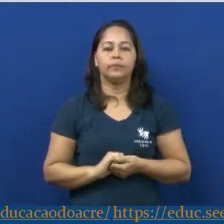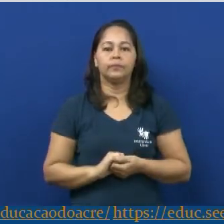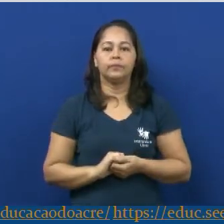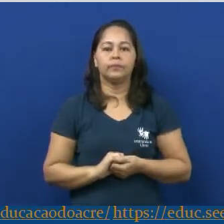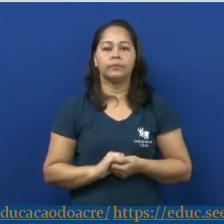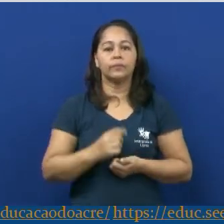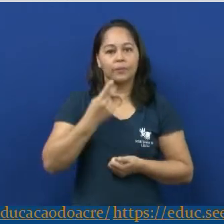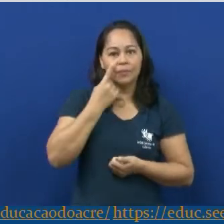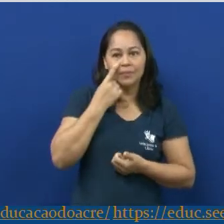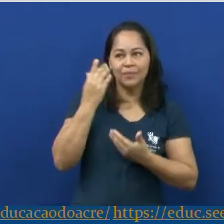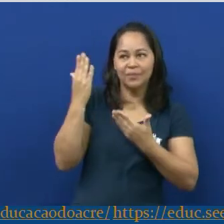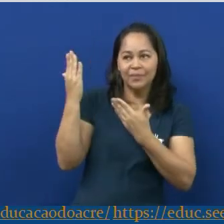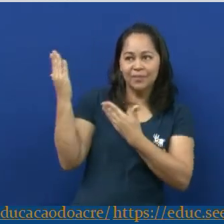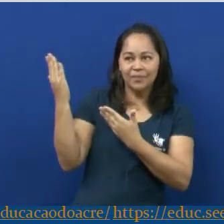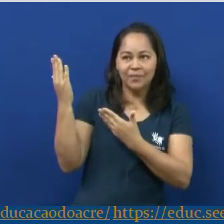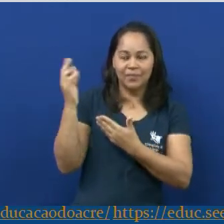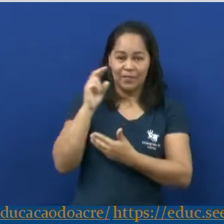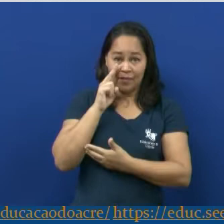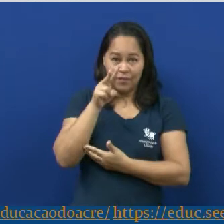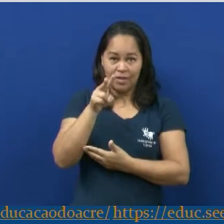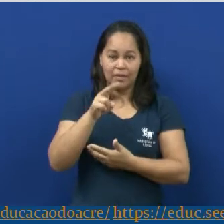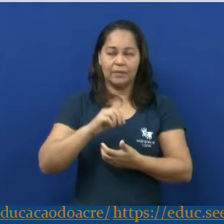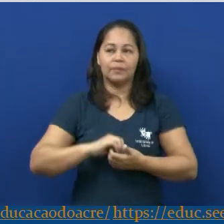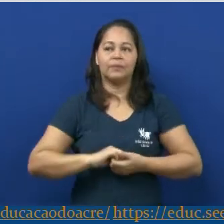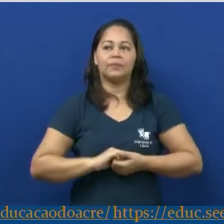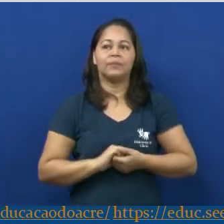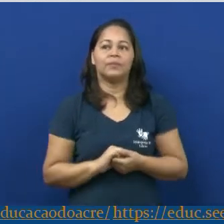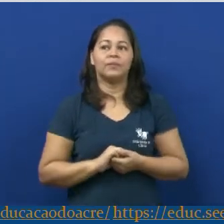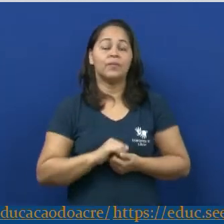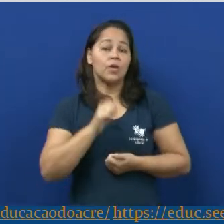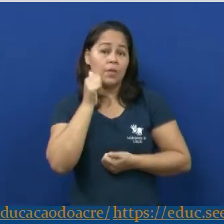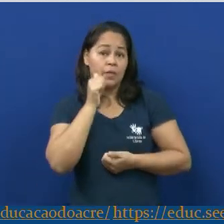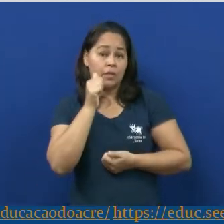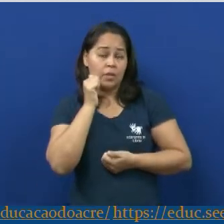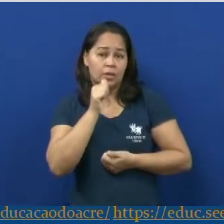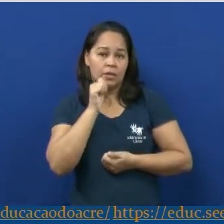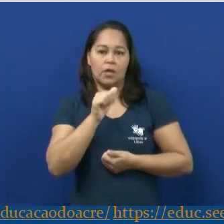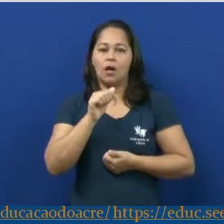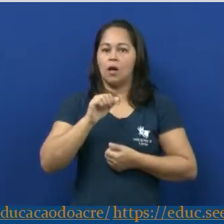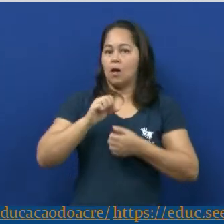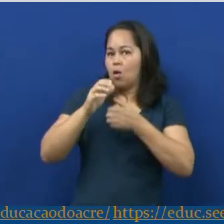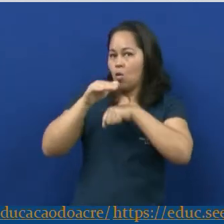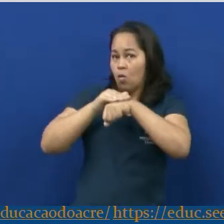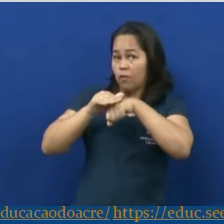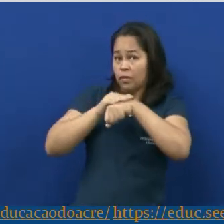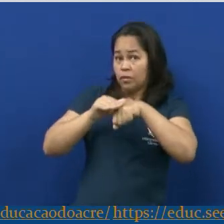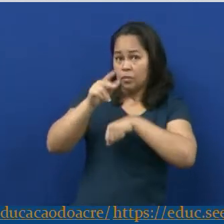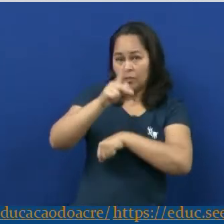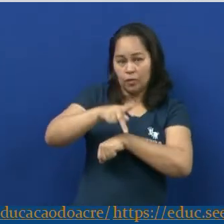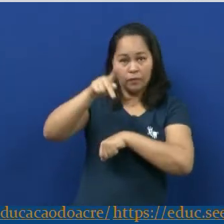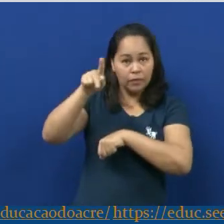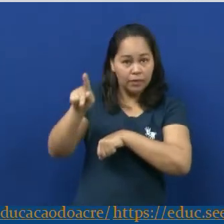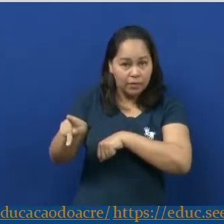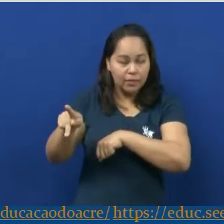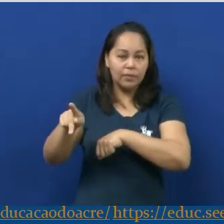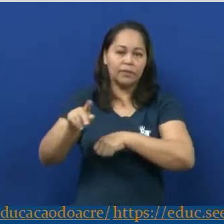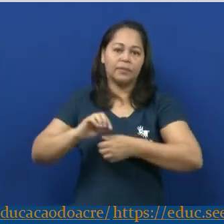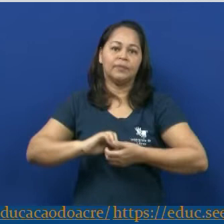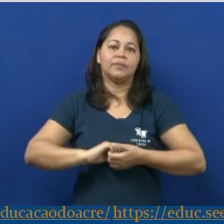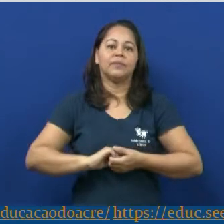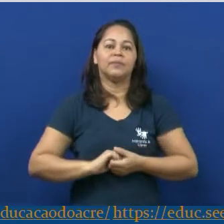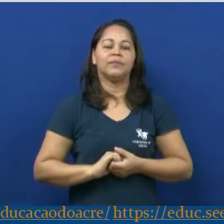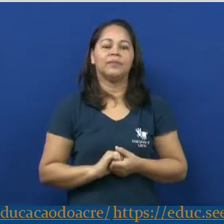e eu coloquei uma charge ali para você olha a garotinha falando para o teacher dela ayurved stream